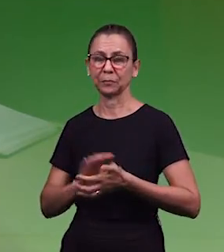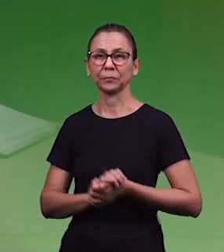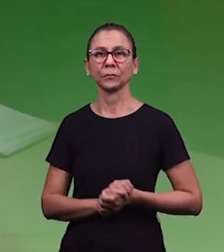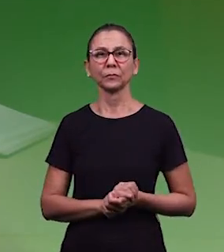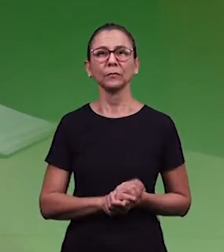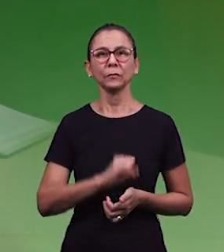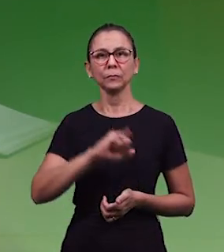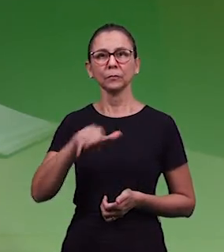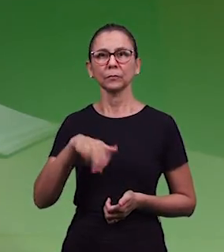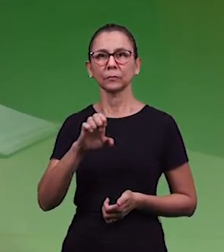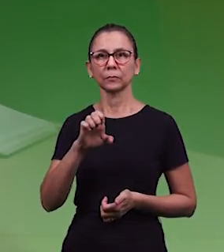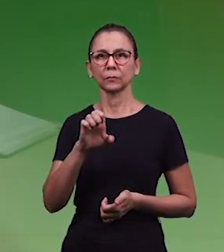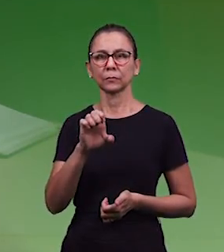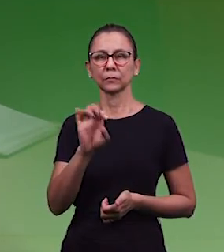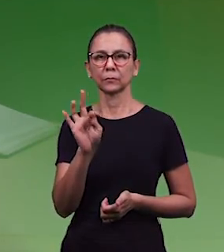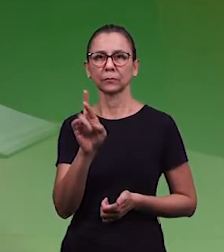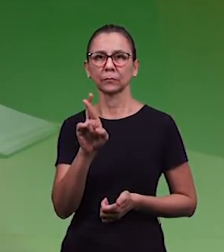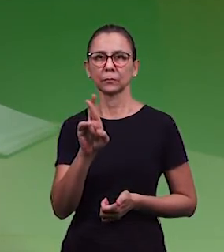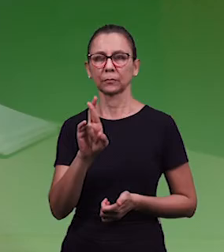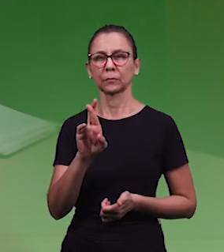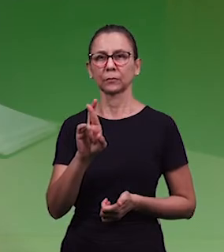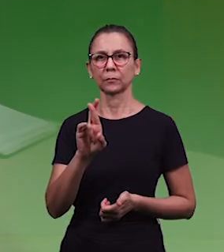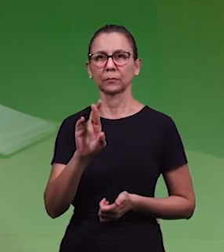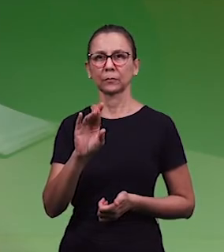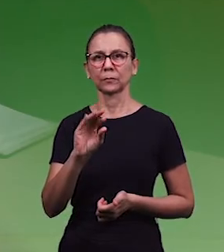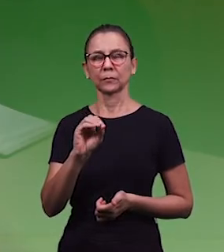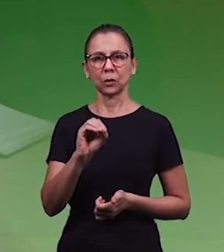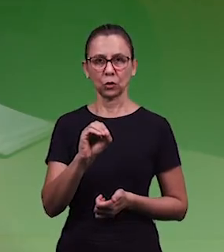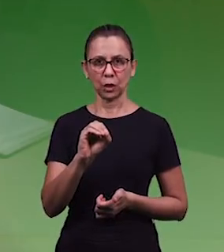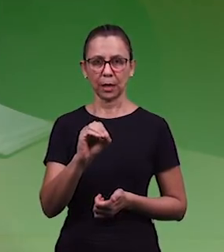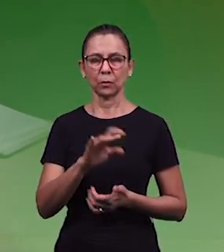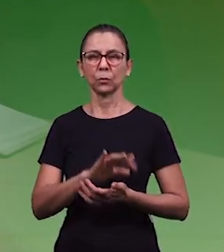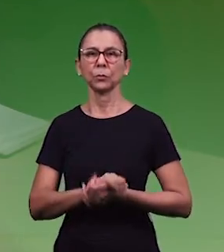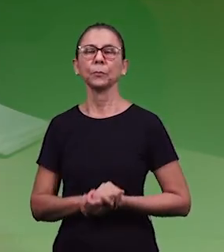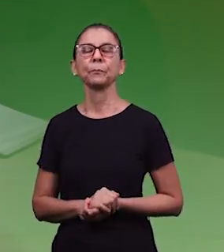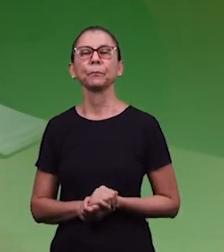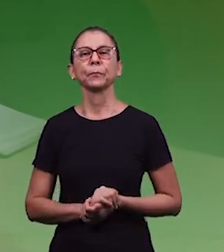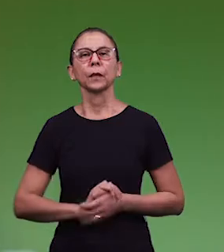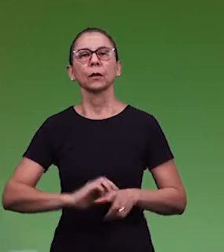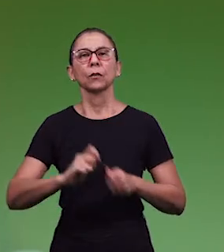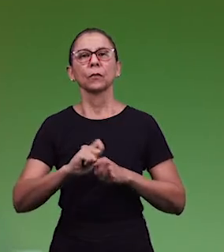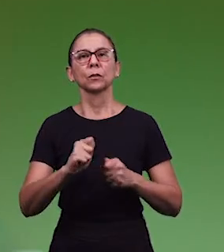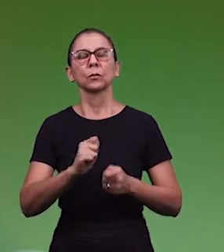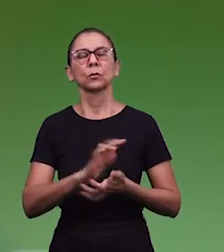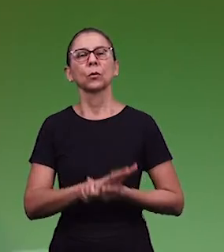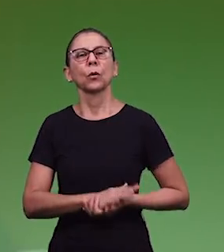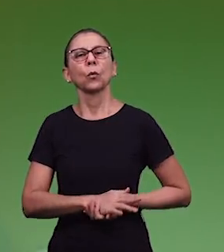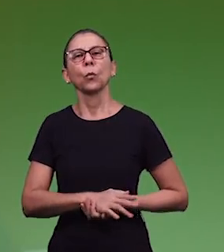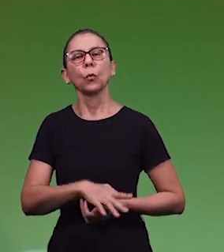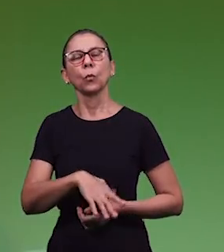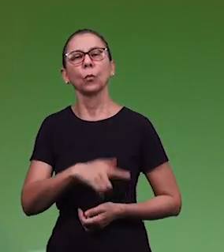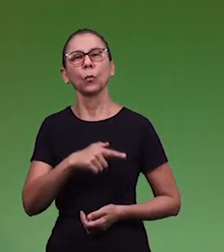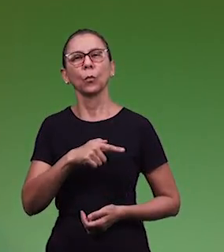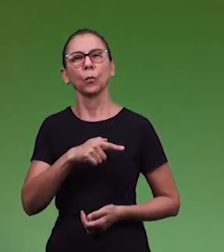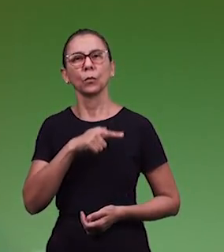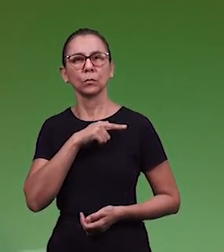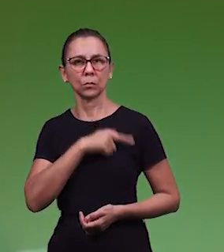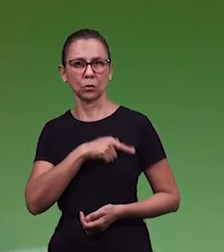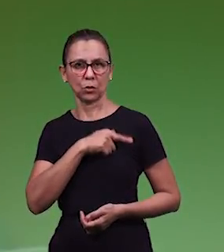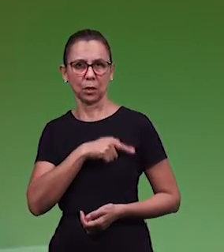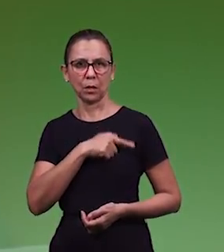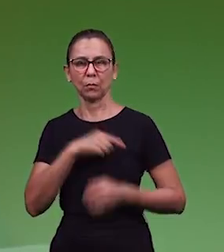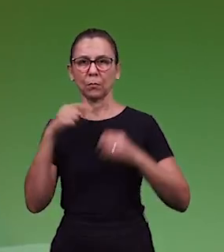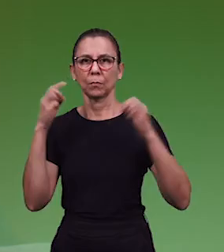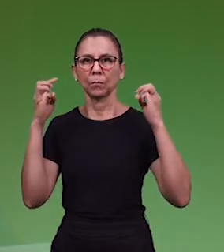visitou seu genro. Isso. Seu genro Moisés. Então Moisés devia ter lá em Israel mais de 1 milhão